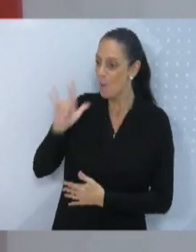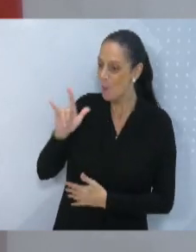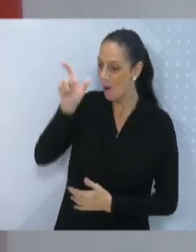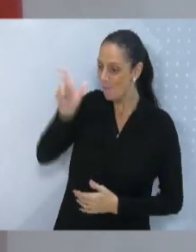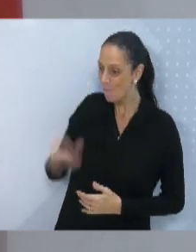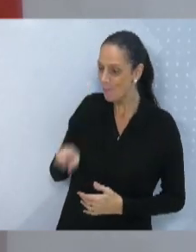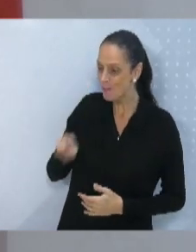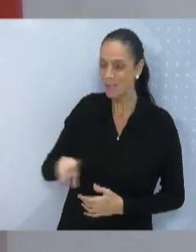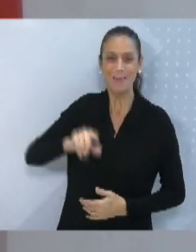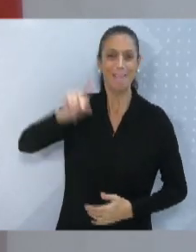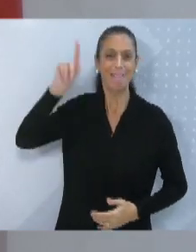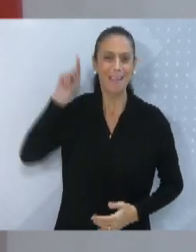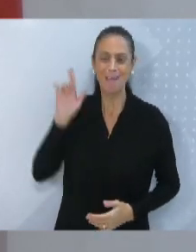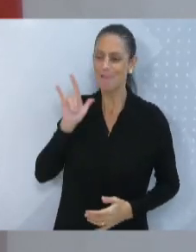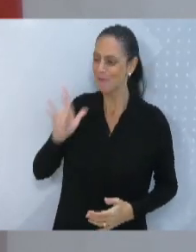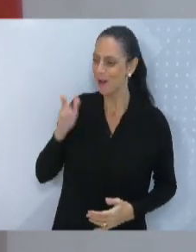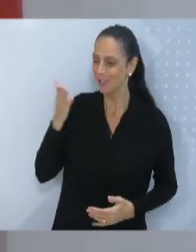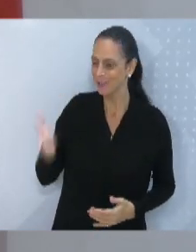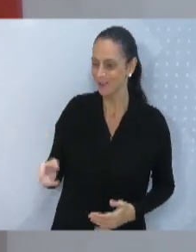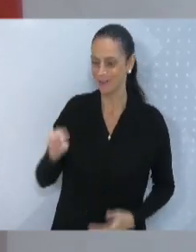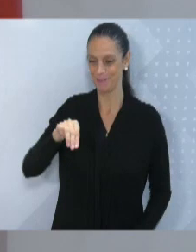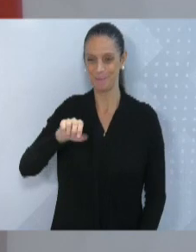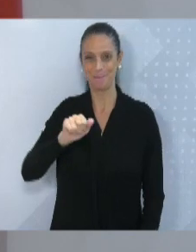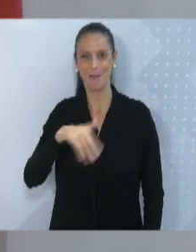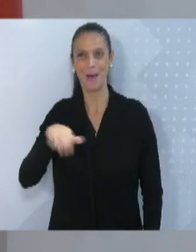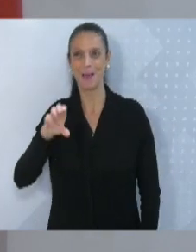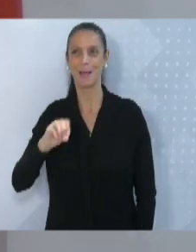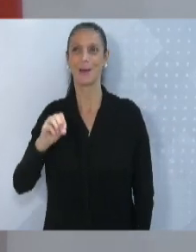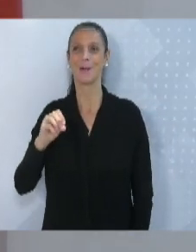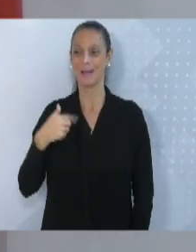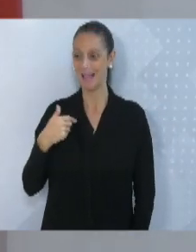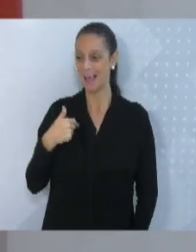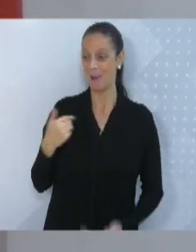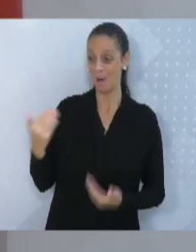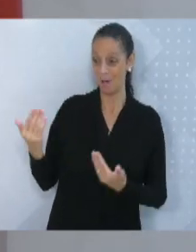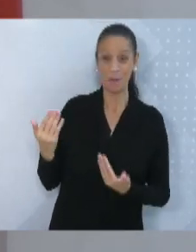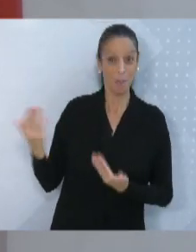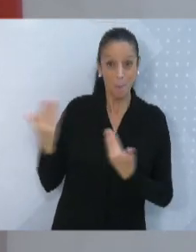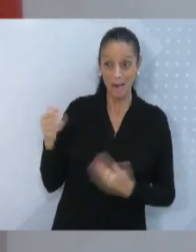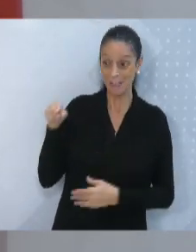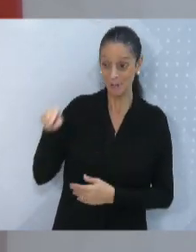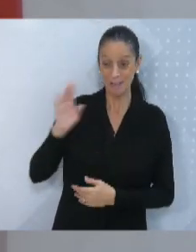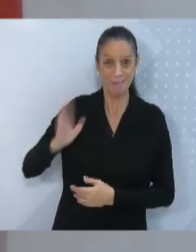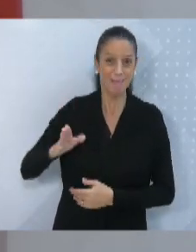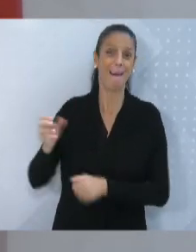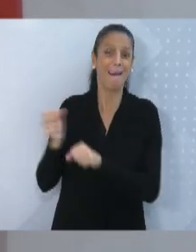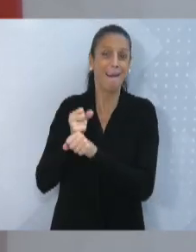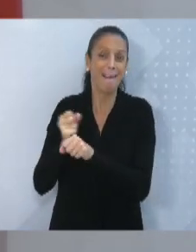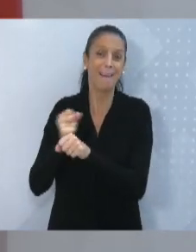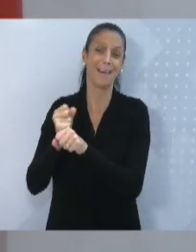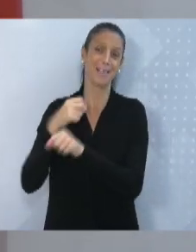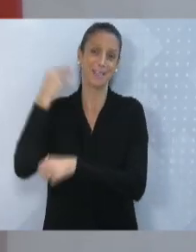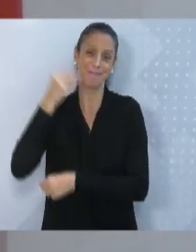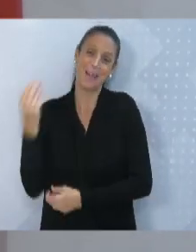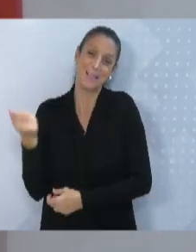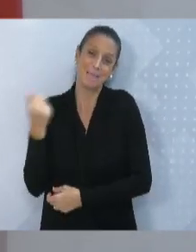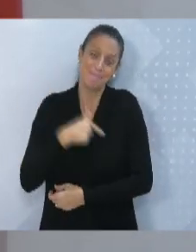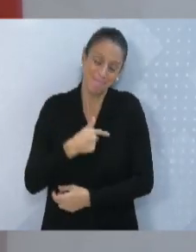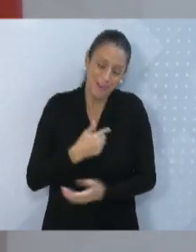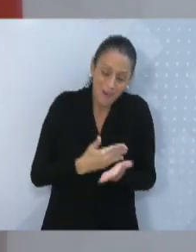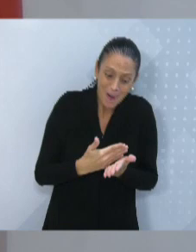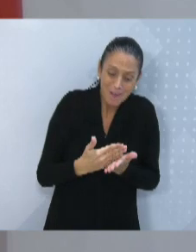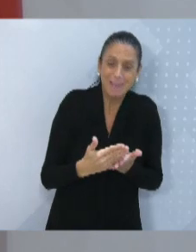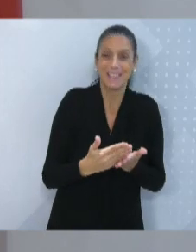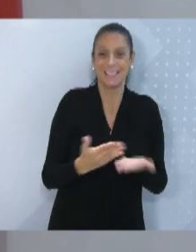muito tempo eu sou a bebezinha perto de ti né parabéns pelo reconhecimento Marcão Tais